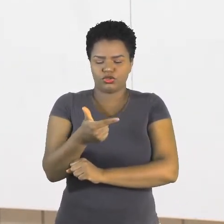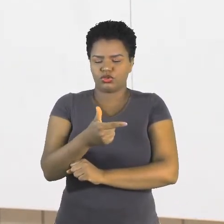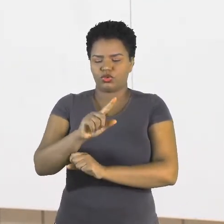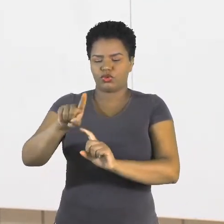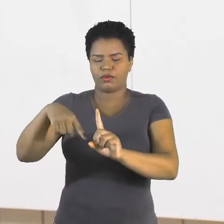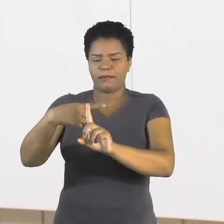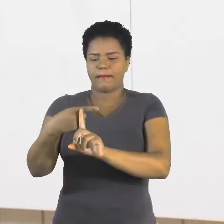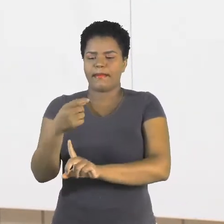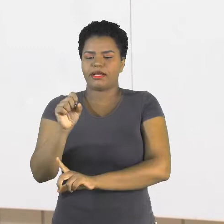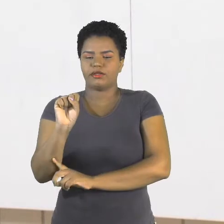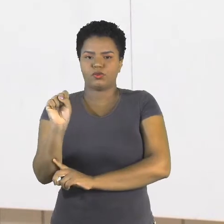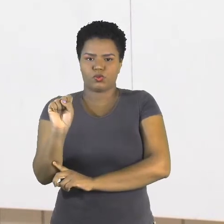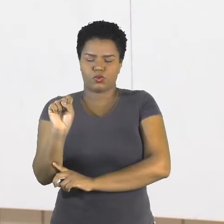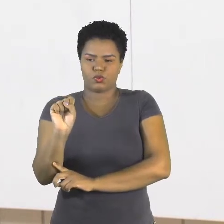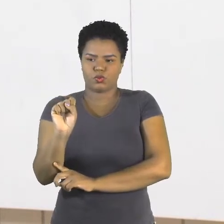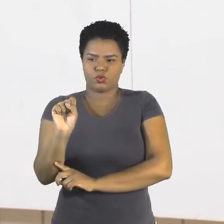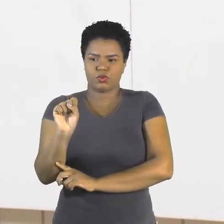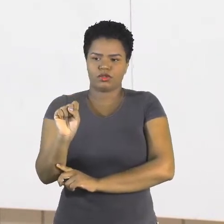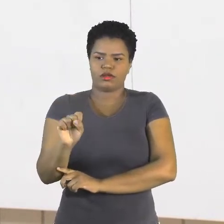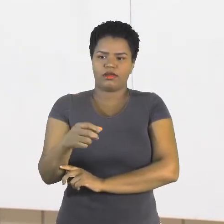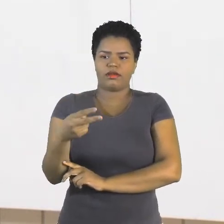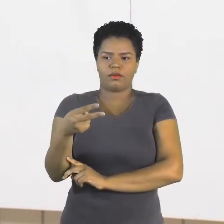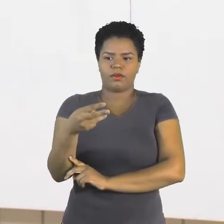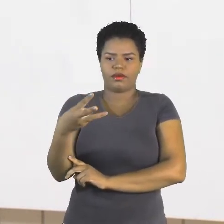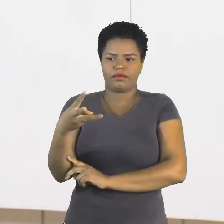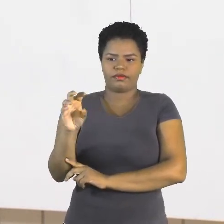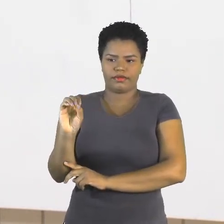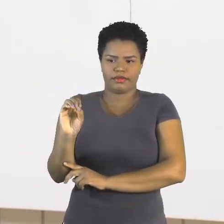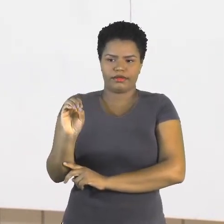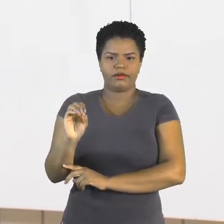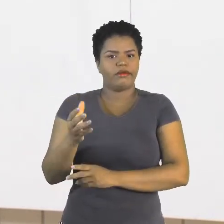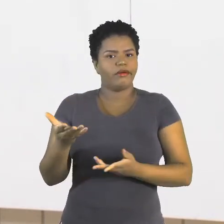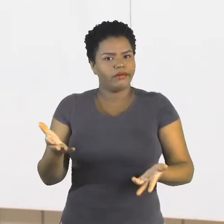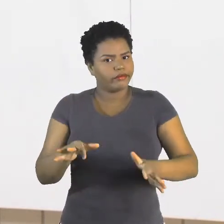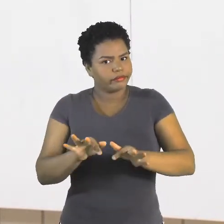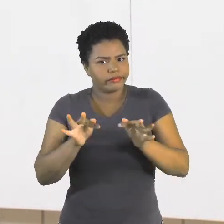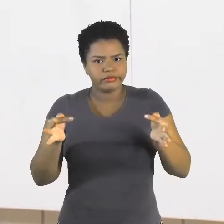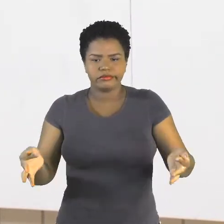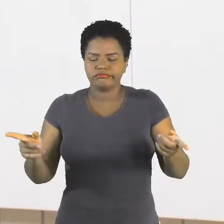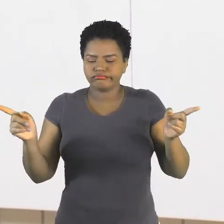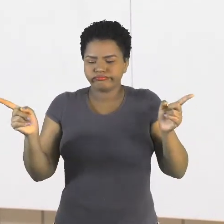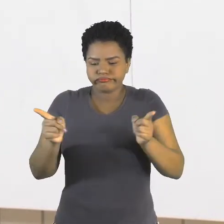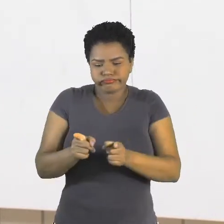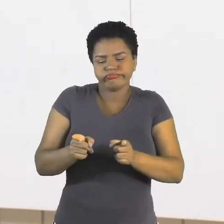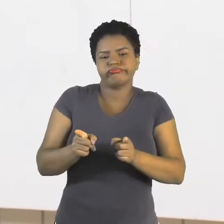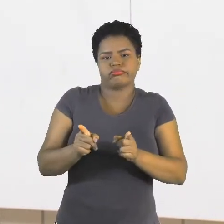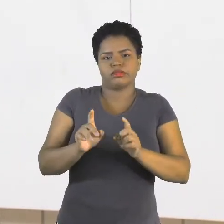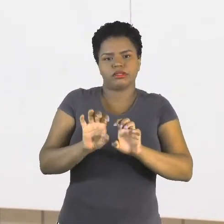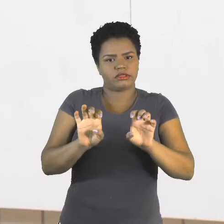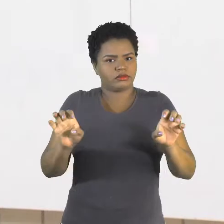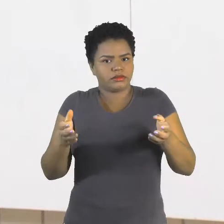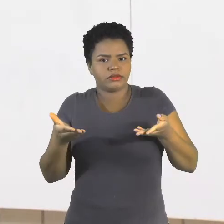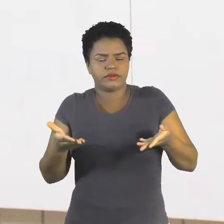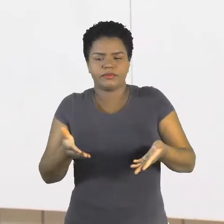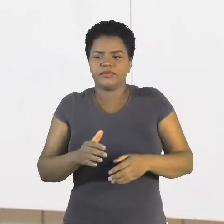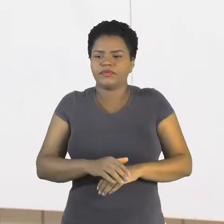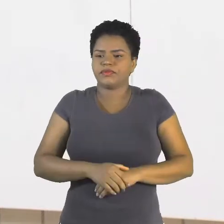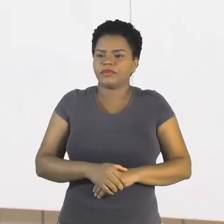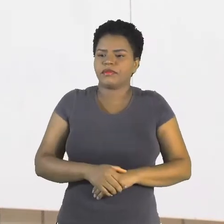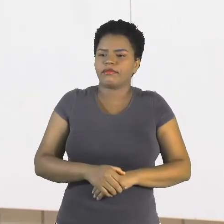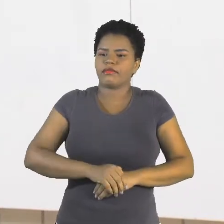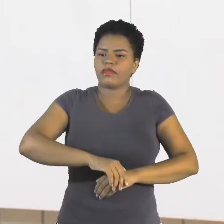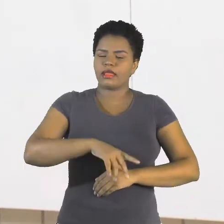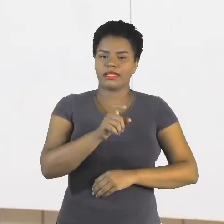eu tenho 30. Olha como simplificou a nossa expressão, o nosso sistema. Eu tenho que